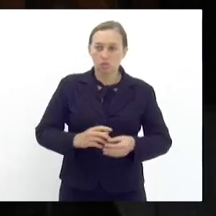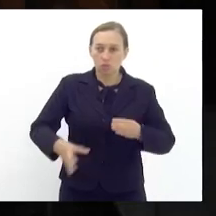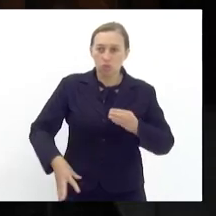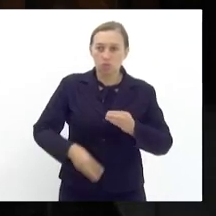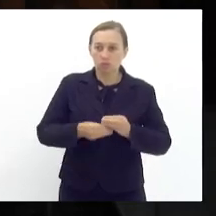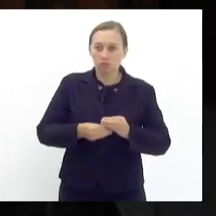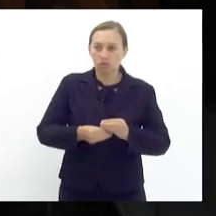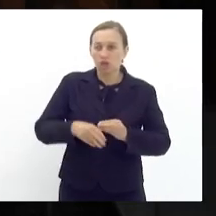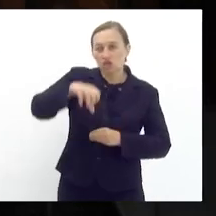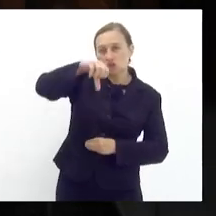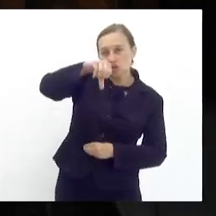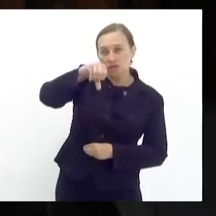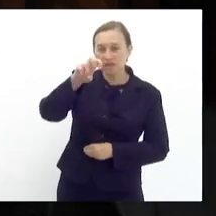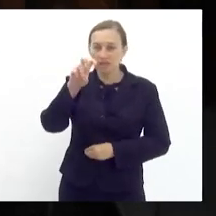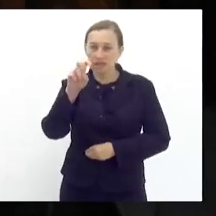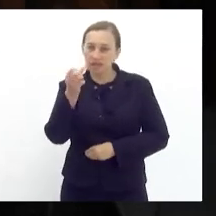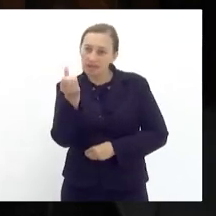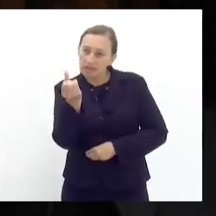de